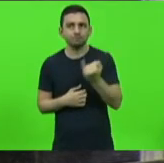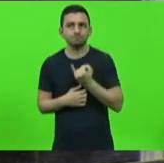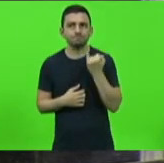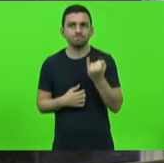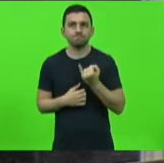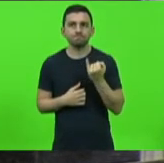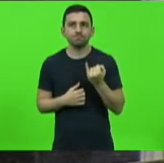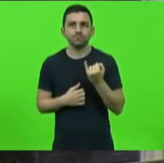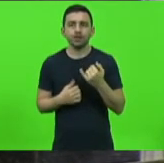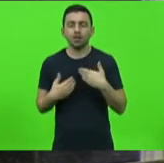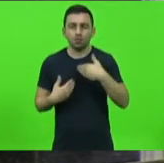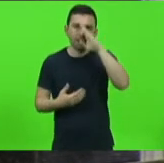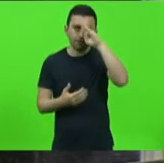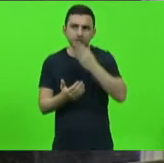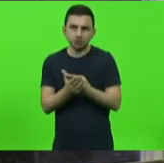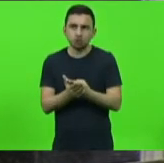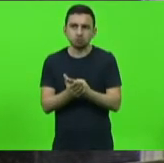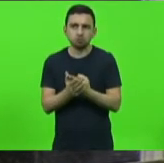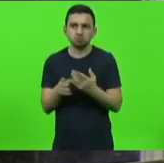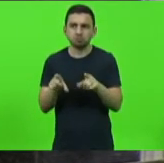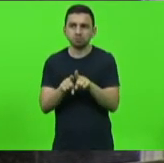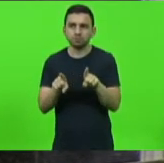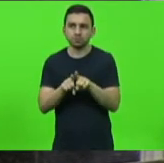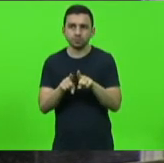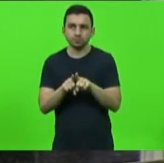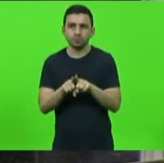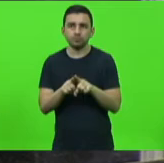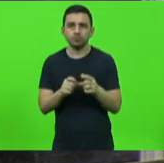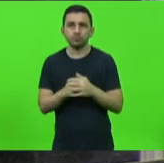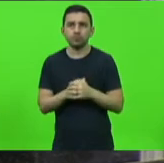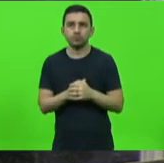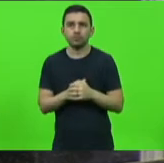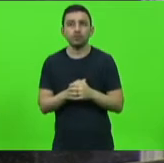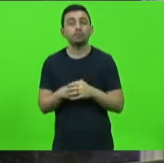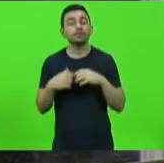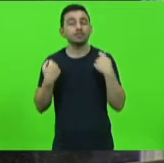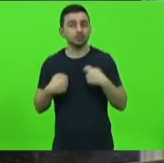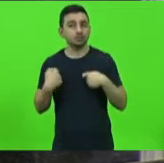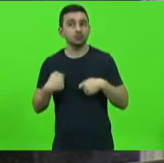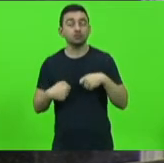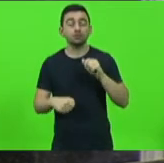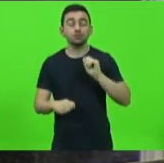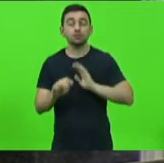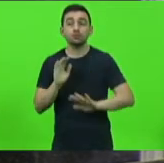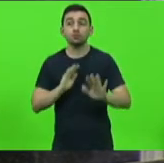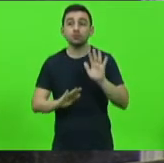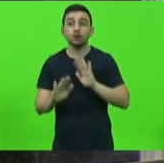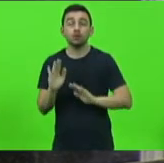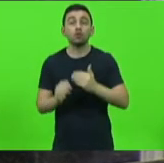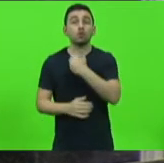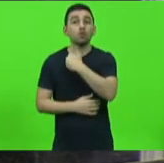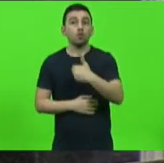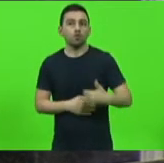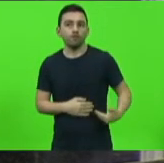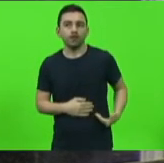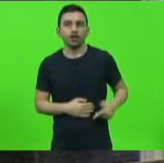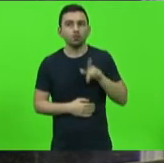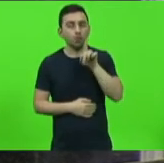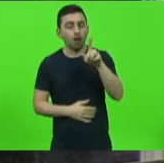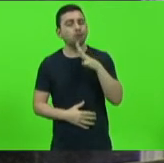e é o que eu acredito. Nós temos que cuidar para o governo não se